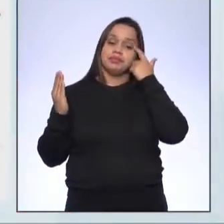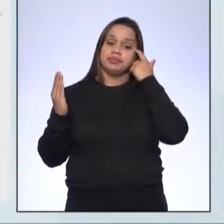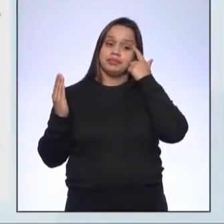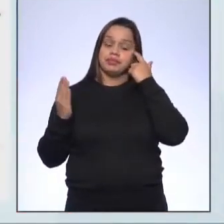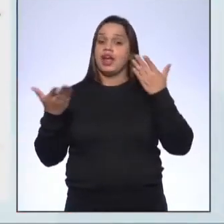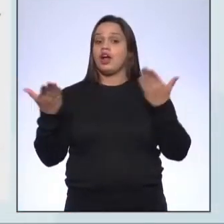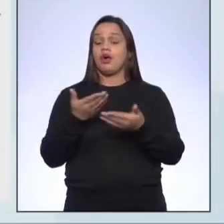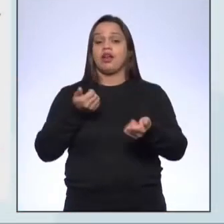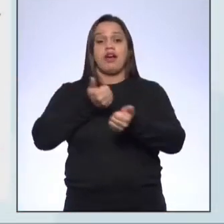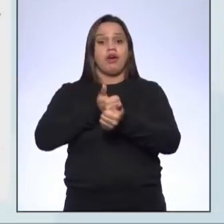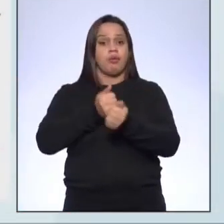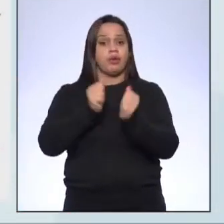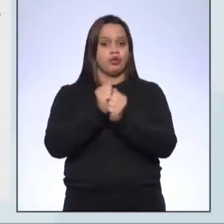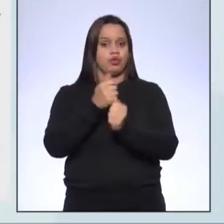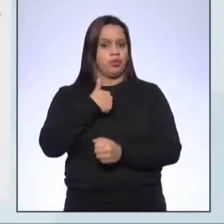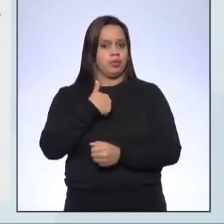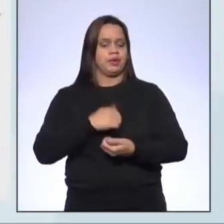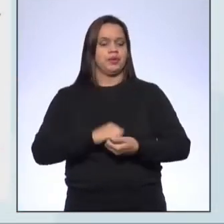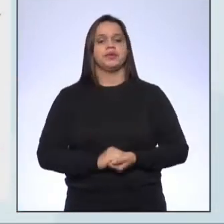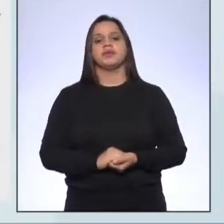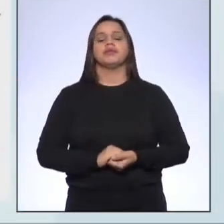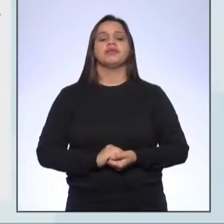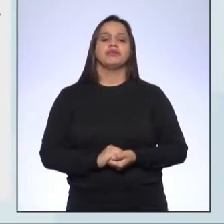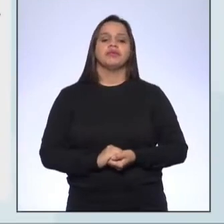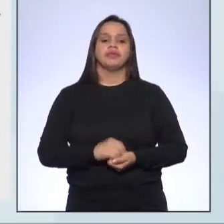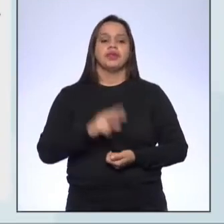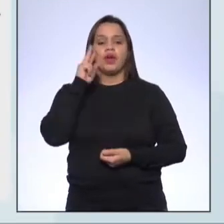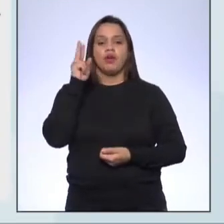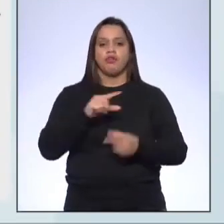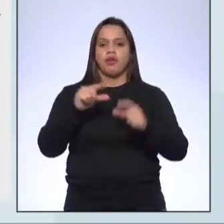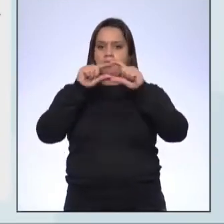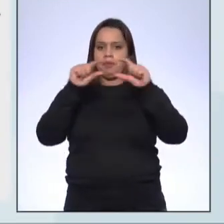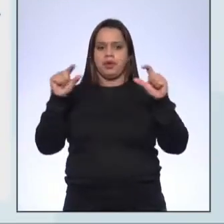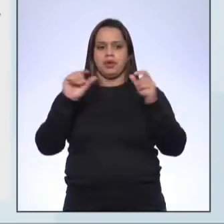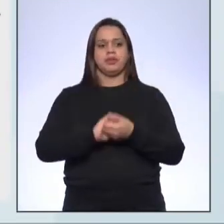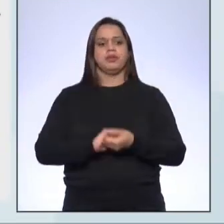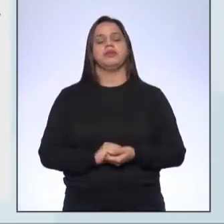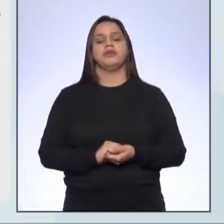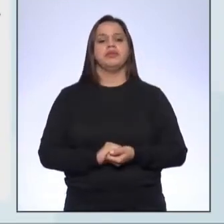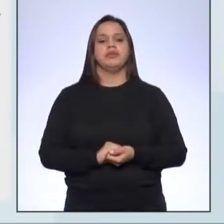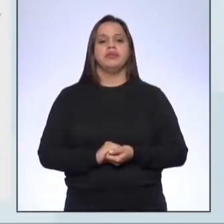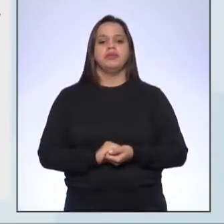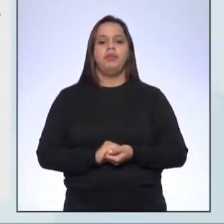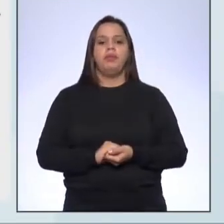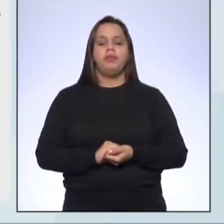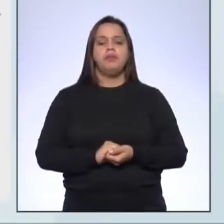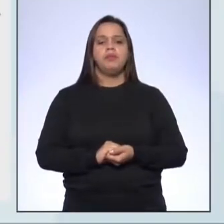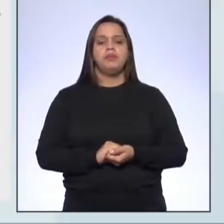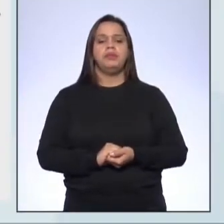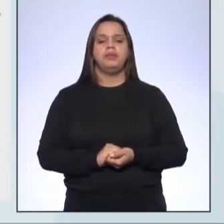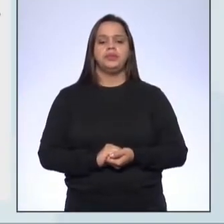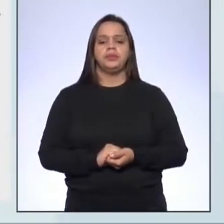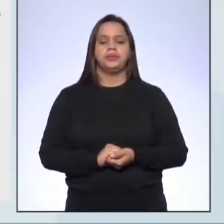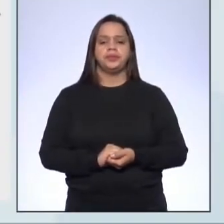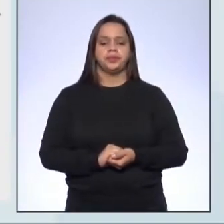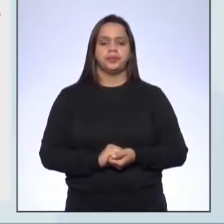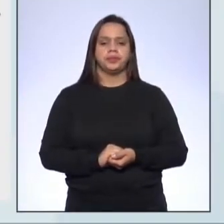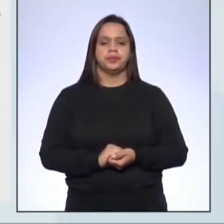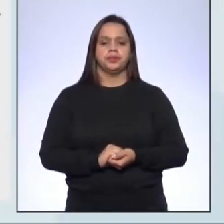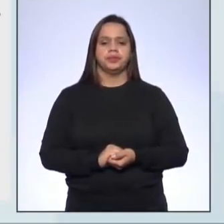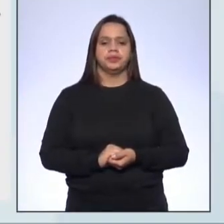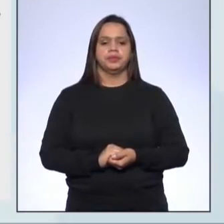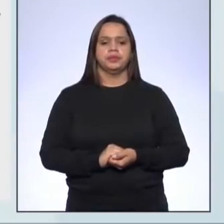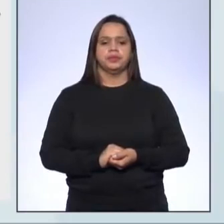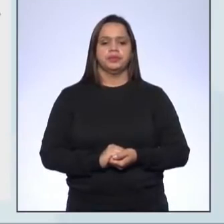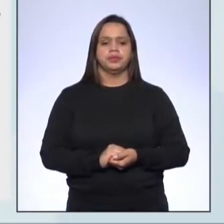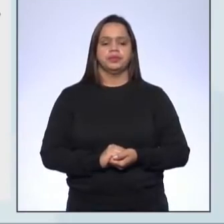acompanhando junto comigo, tá certo? Olha lá a primeira. The earthquake damaged buildings and caused